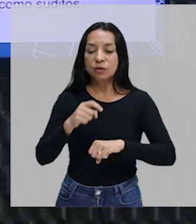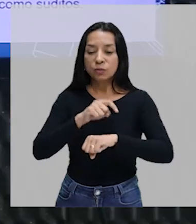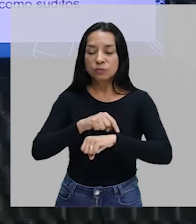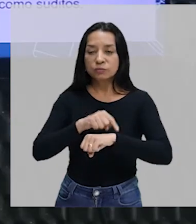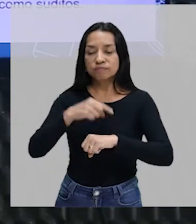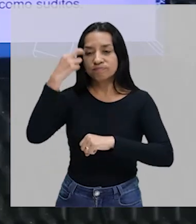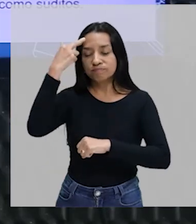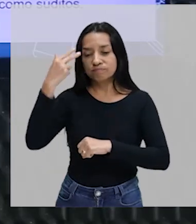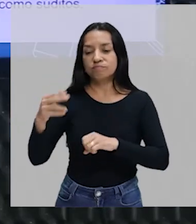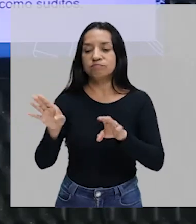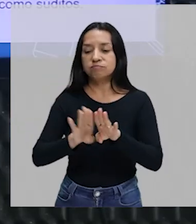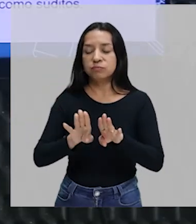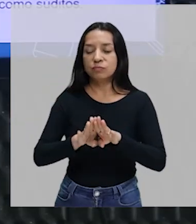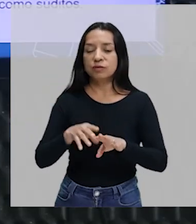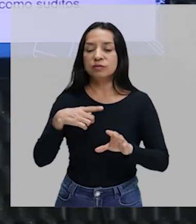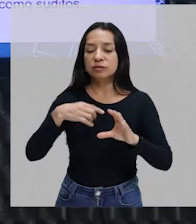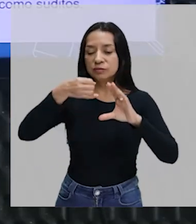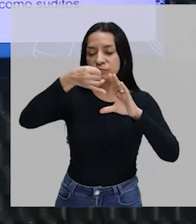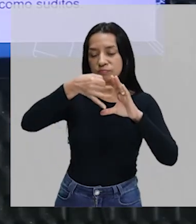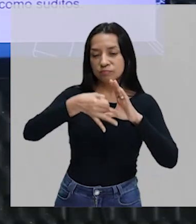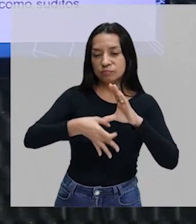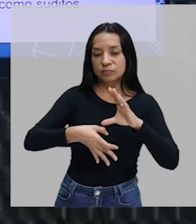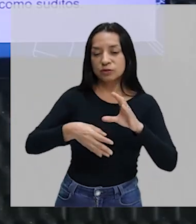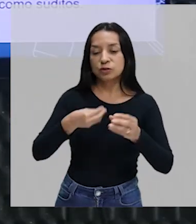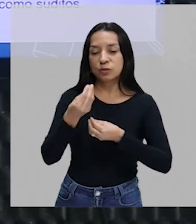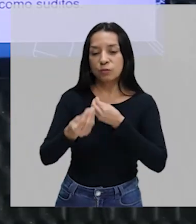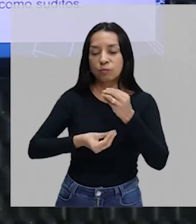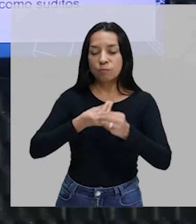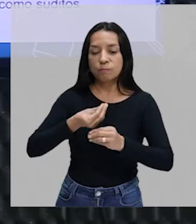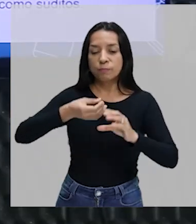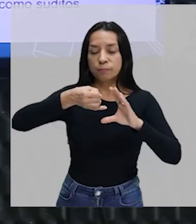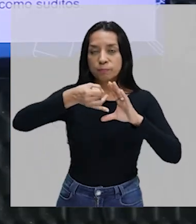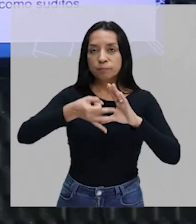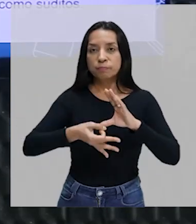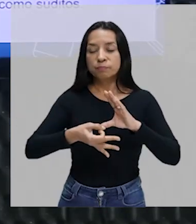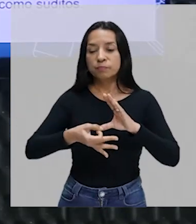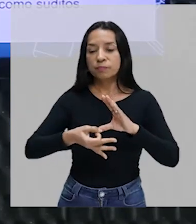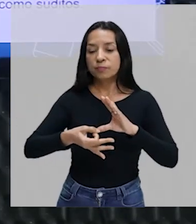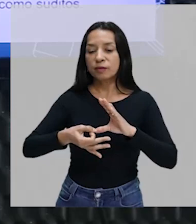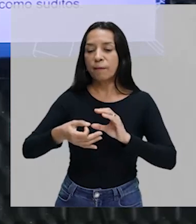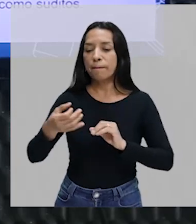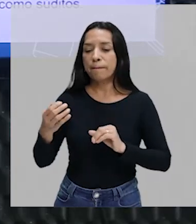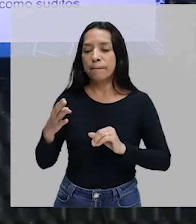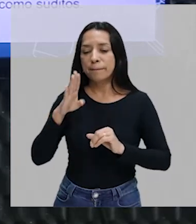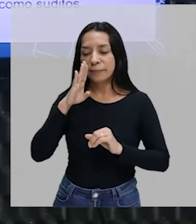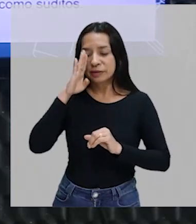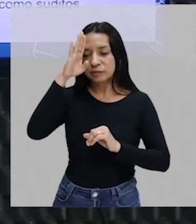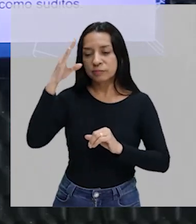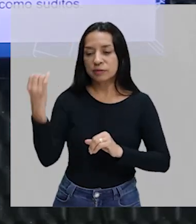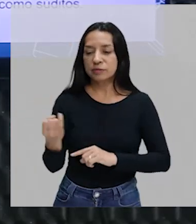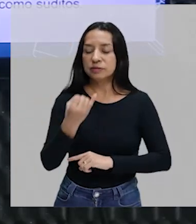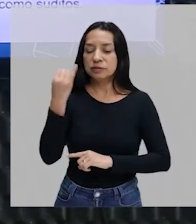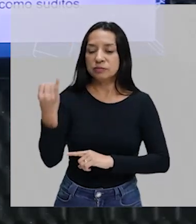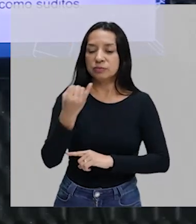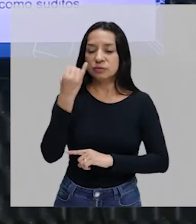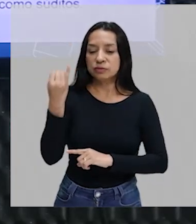Ok? Então a gente tem essas características como características preeminentes,